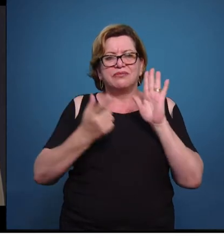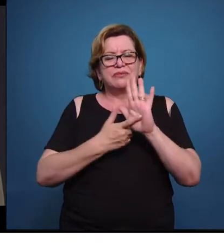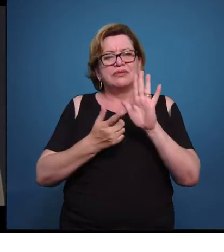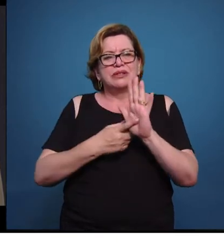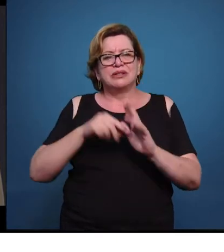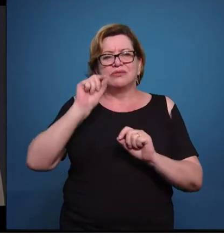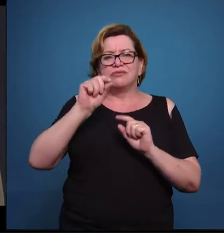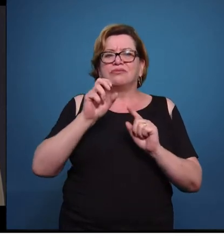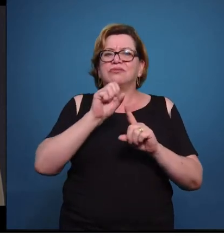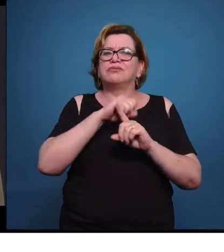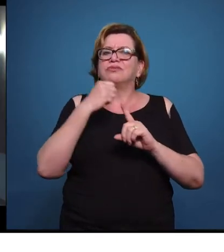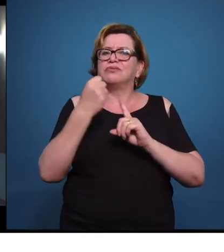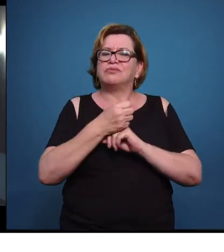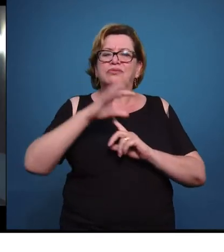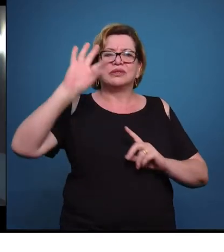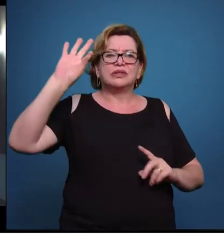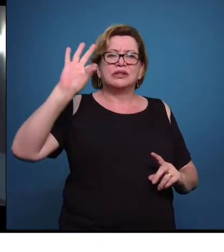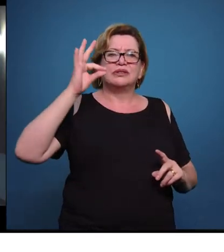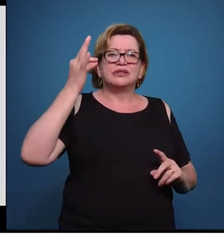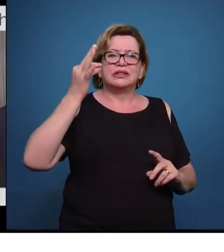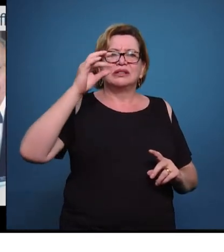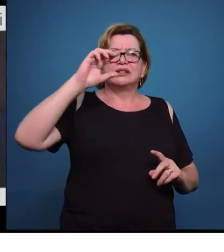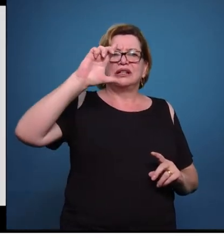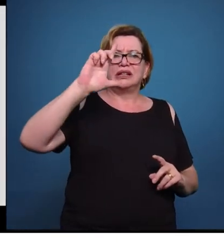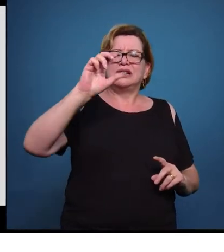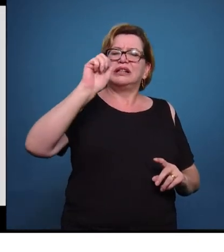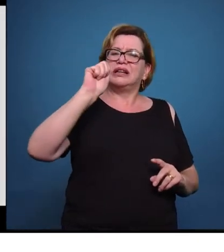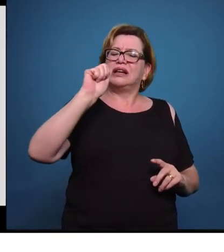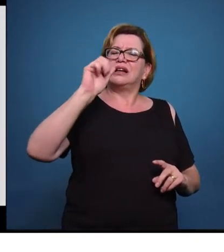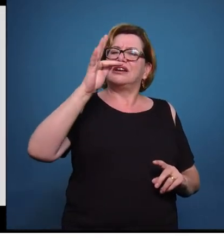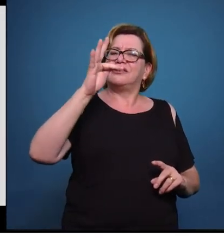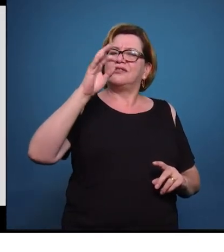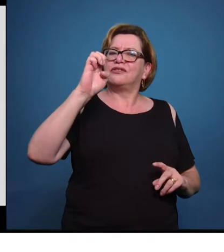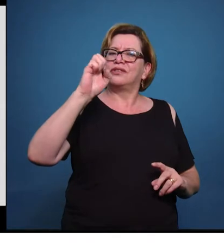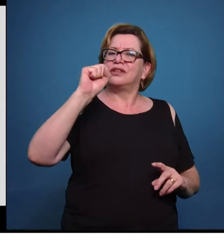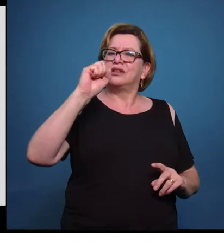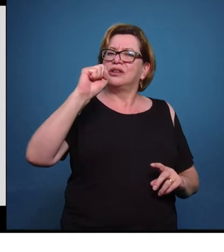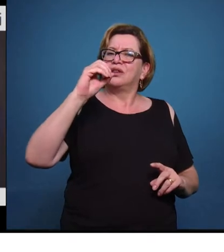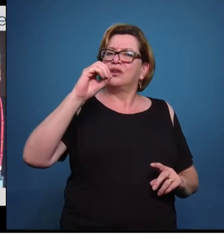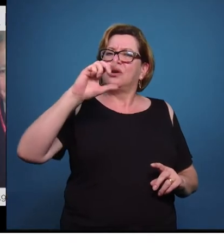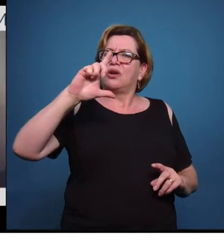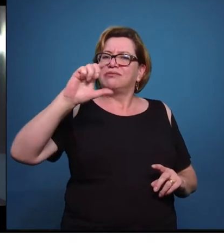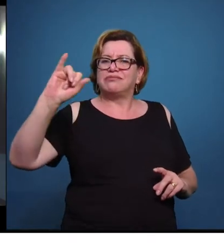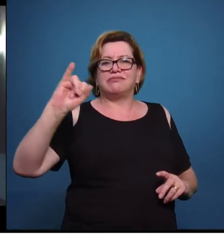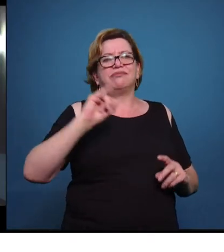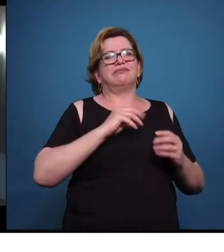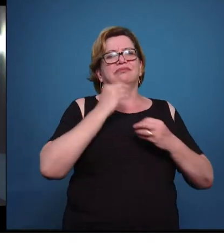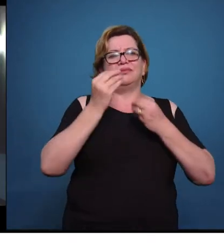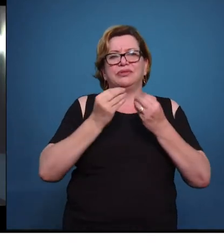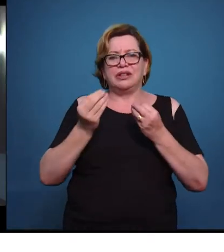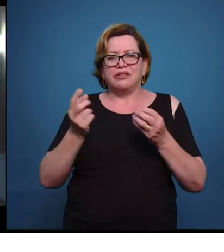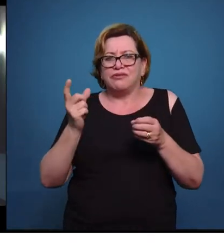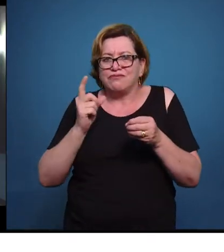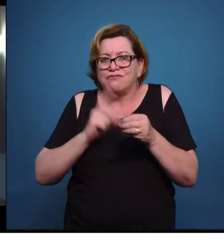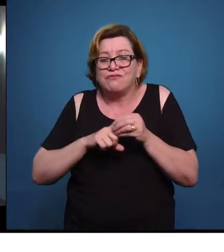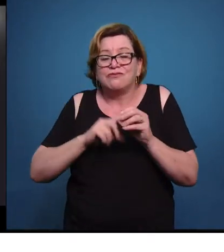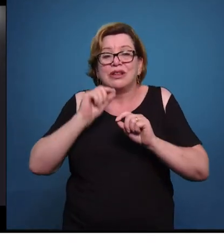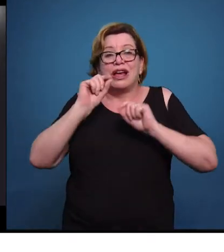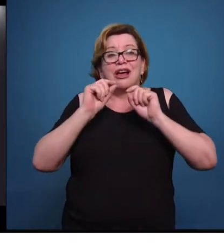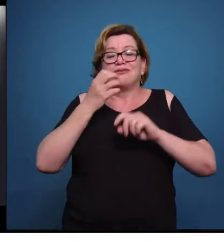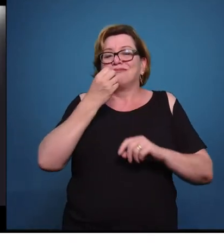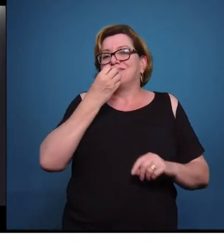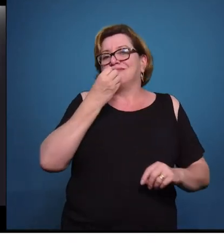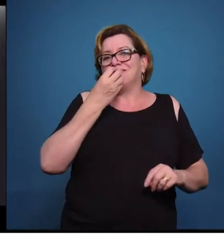sociólogo francês chamado Maffé-Soli. Ele discute a volta do retorno das coisas